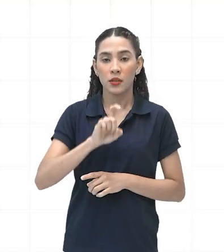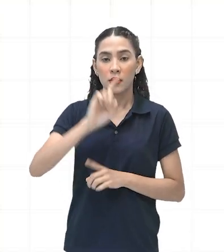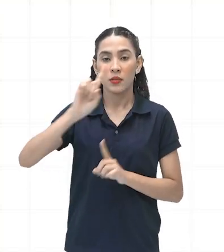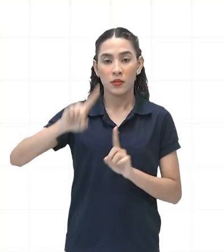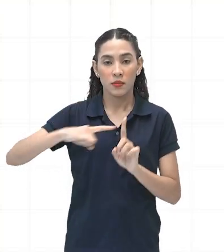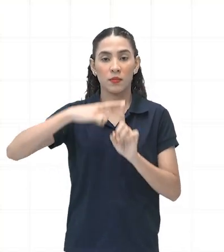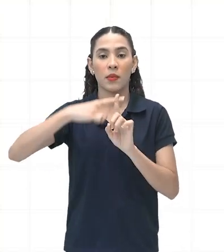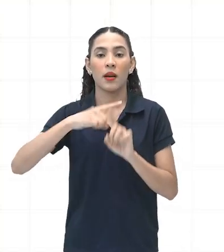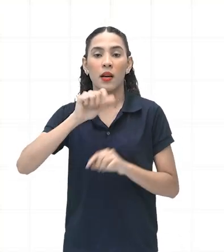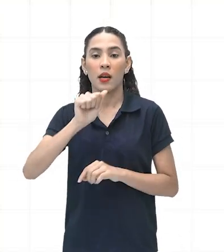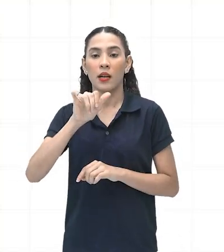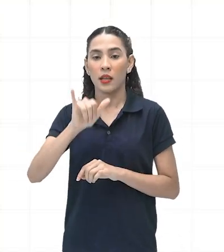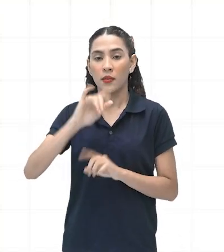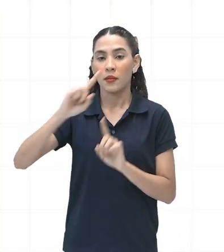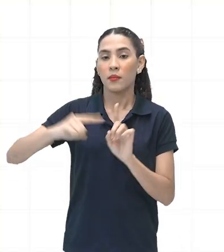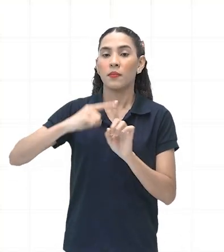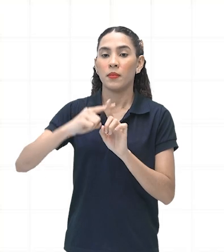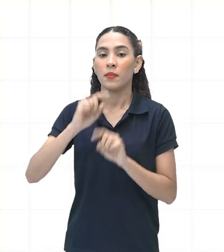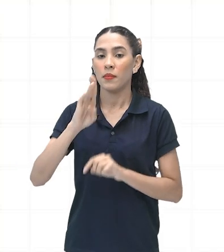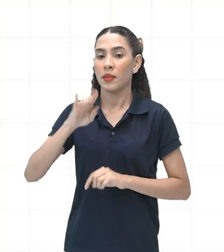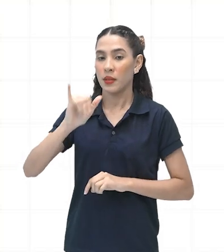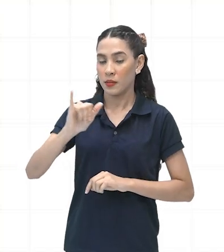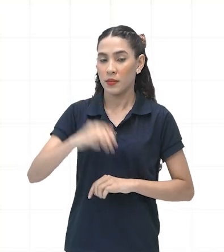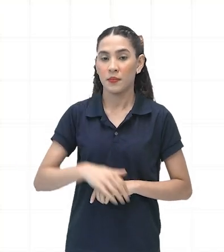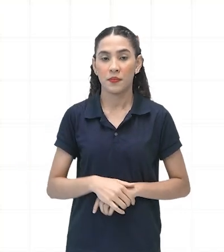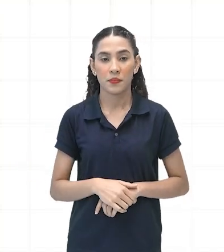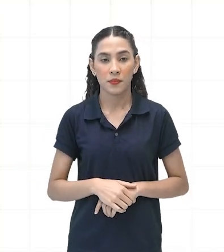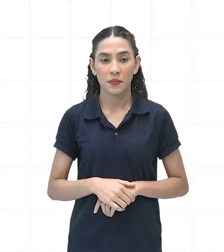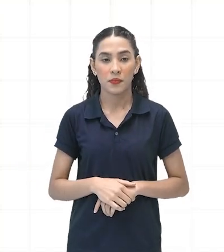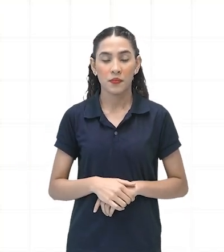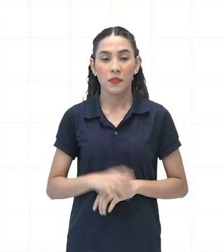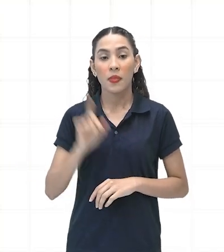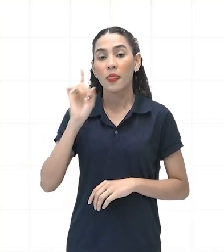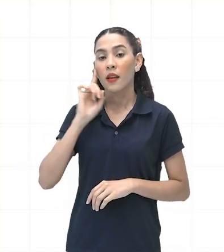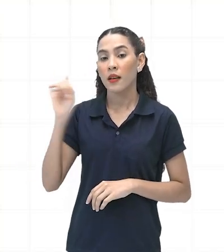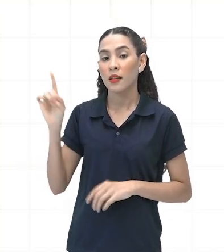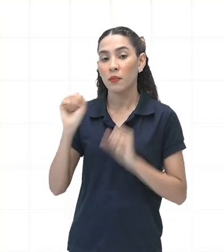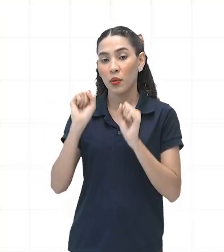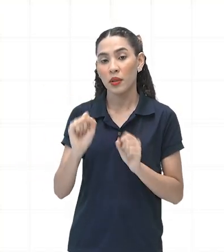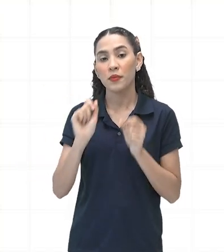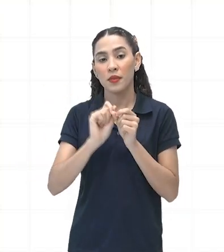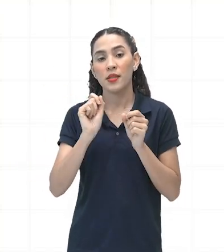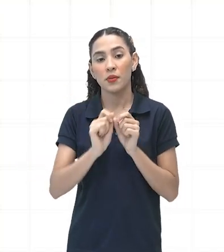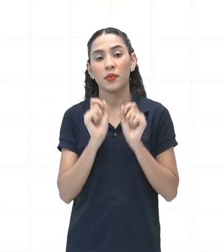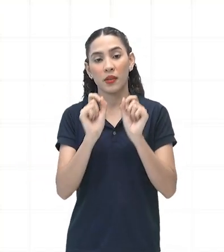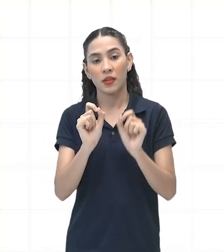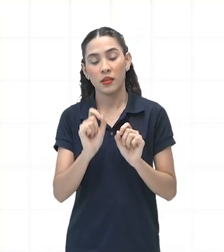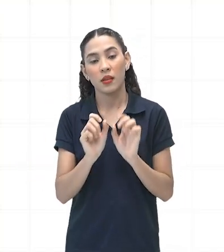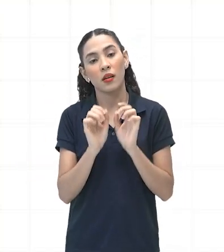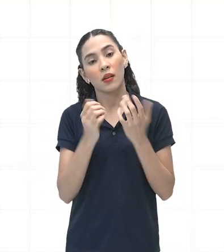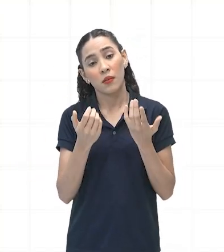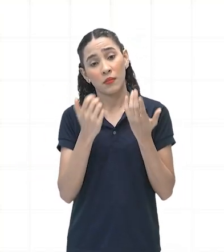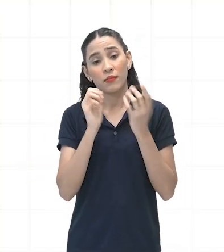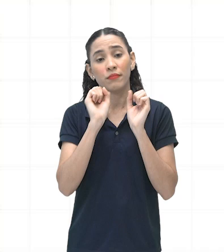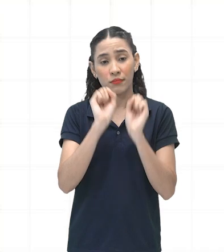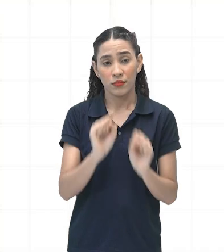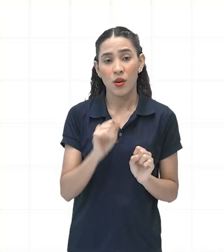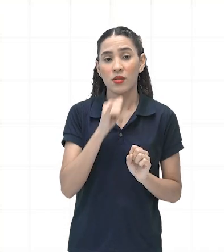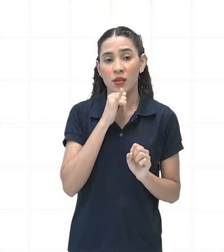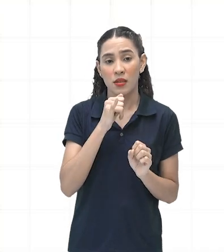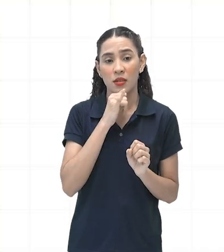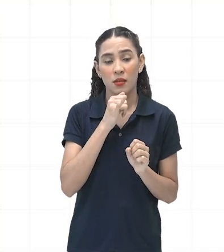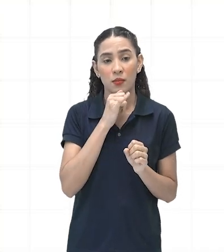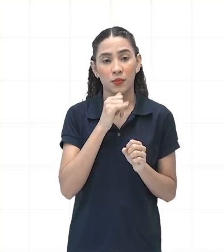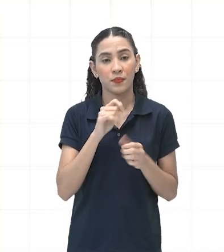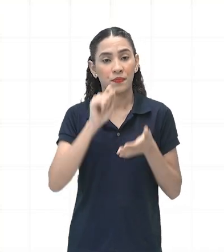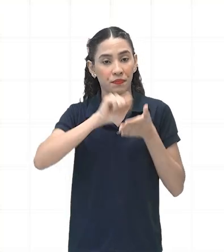BX mais AY, BY. Aqui nós podemos fazer o seguinte, ó. Eu posso primeiro reescrever